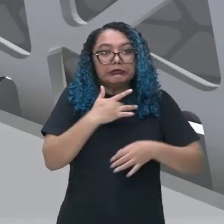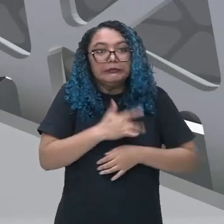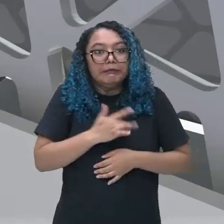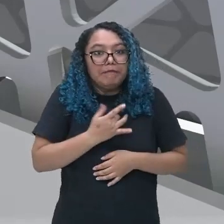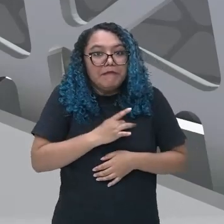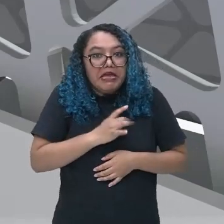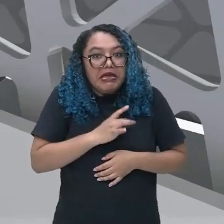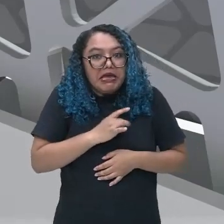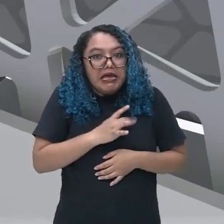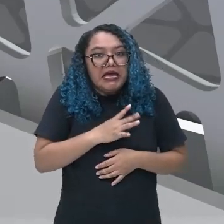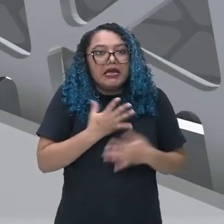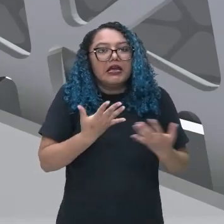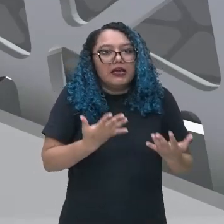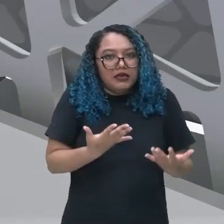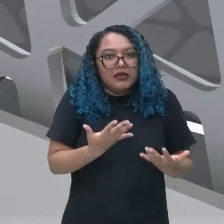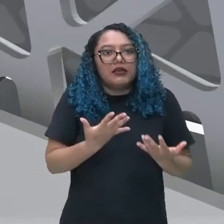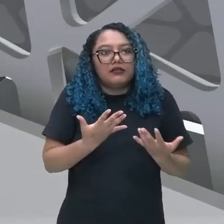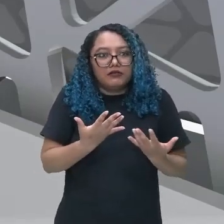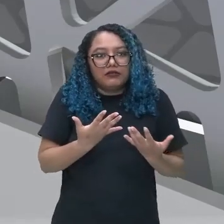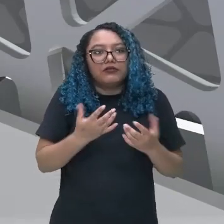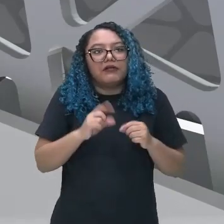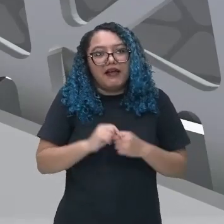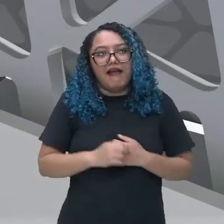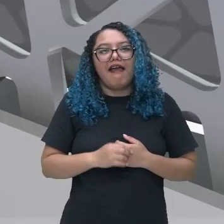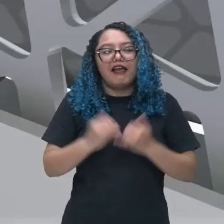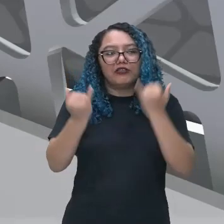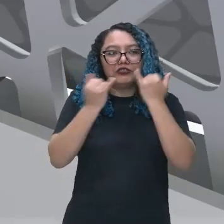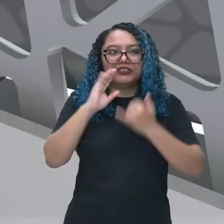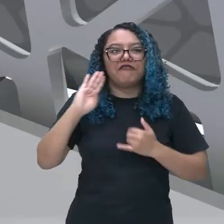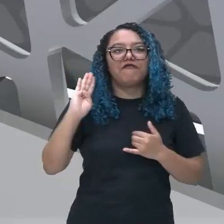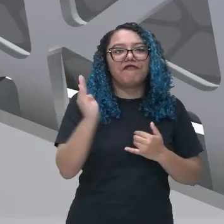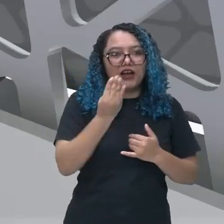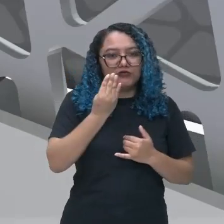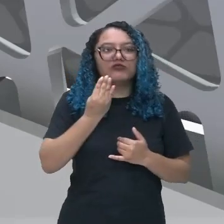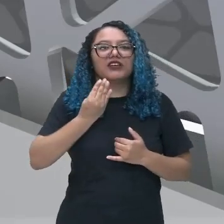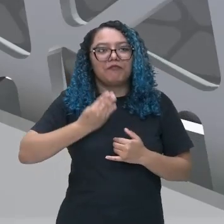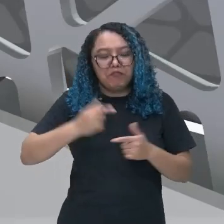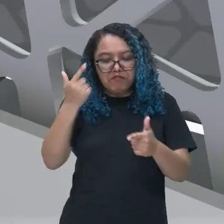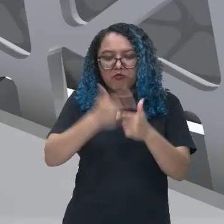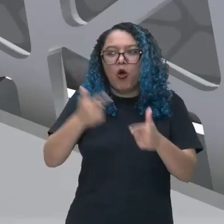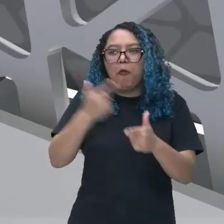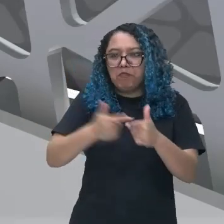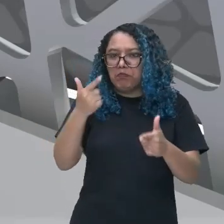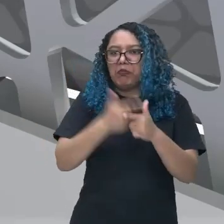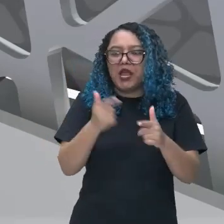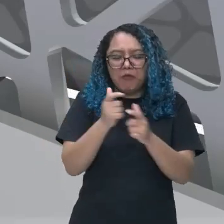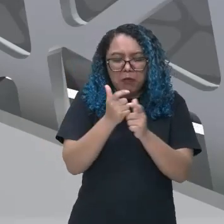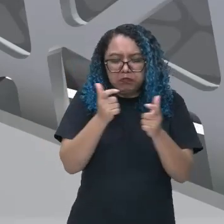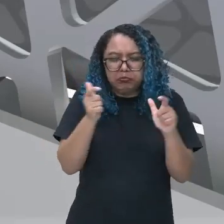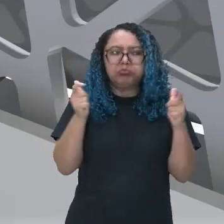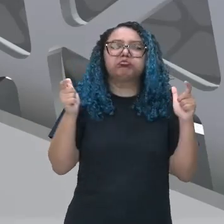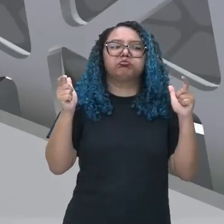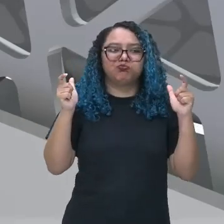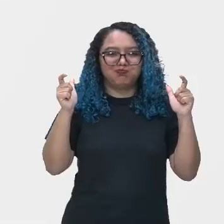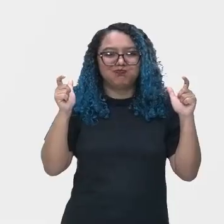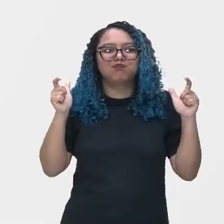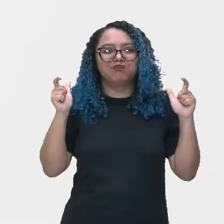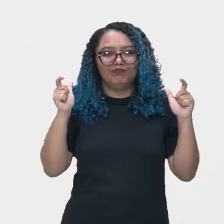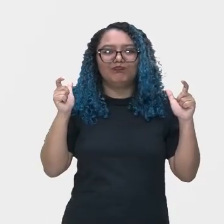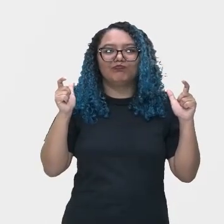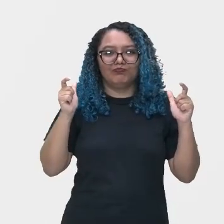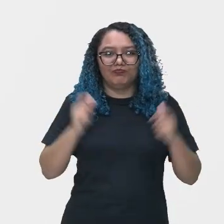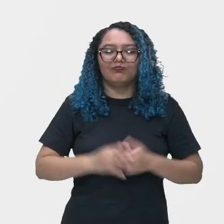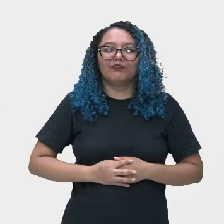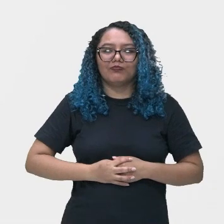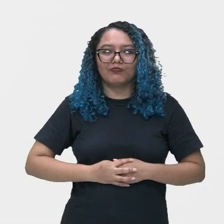as fake news fazem um estrago tão grande, que a gente não consegue imaginar, tá